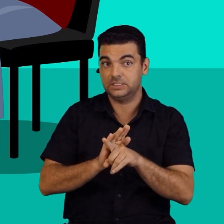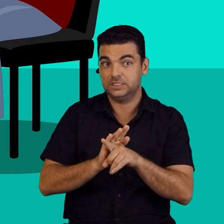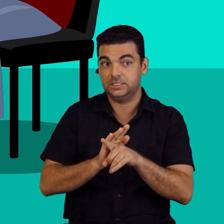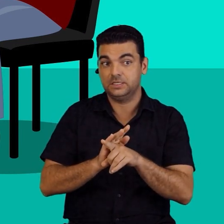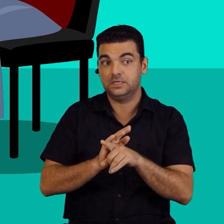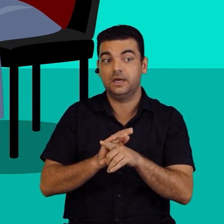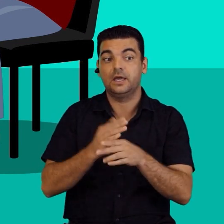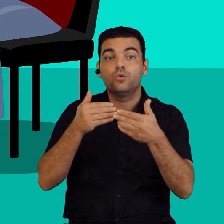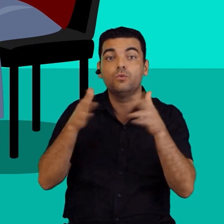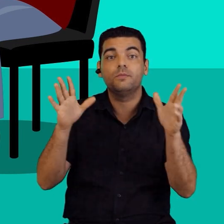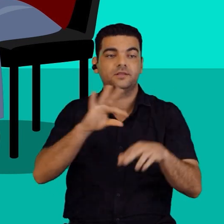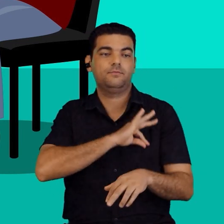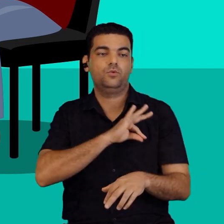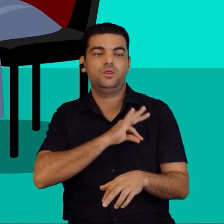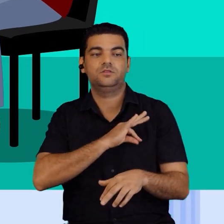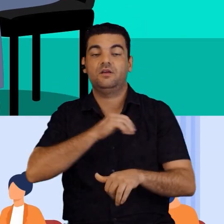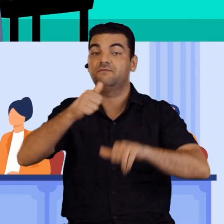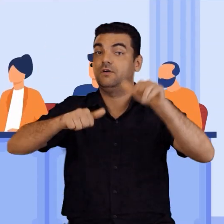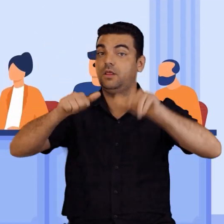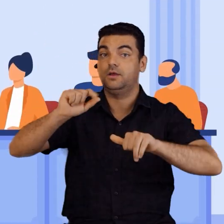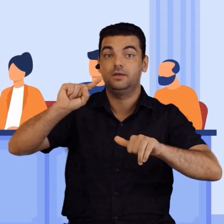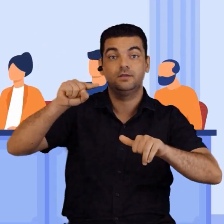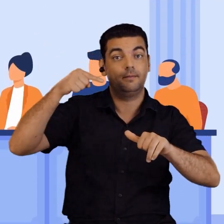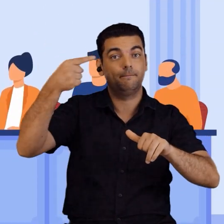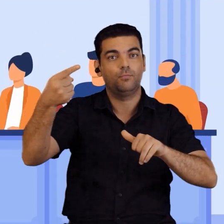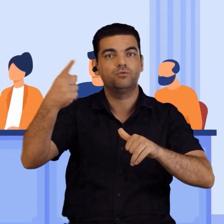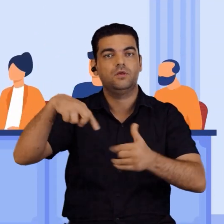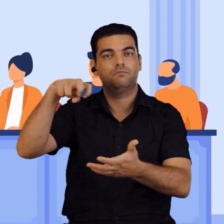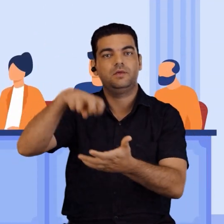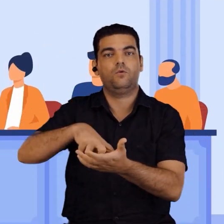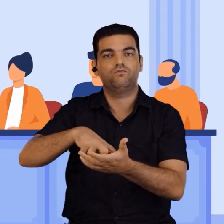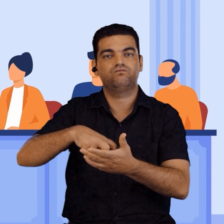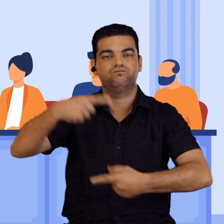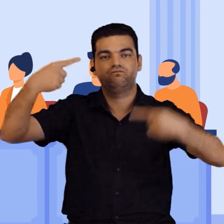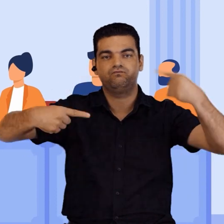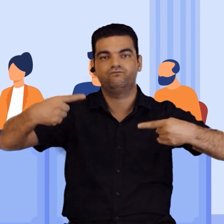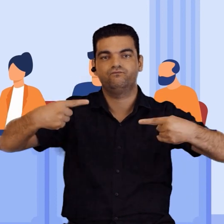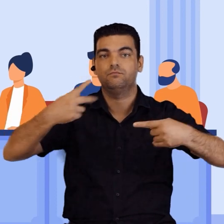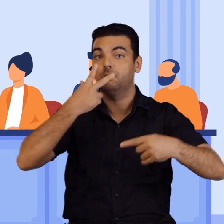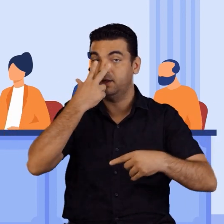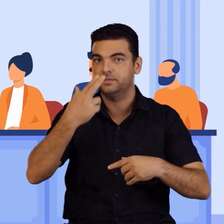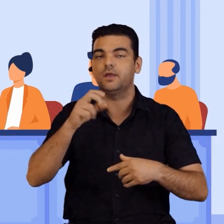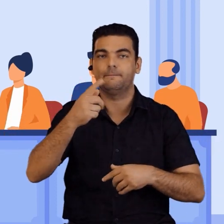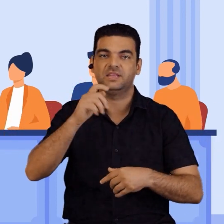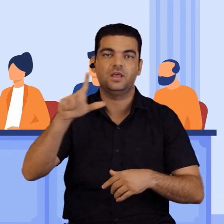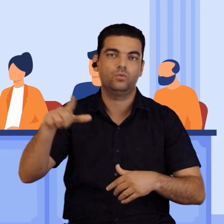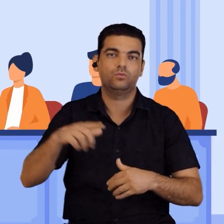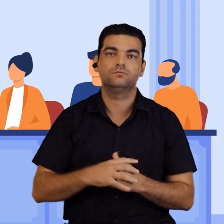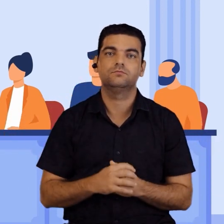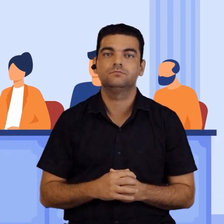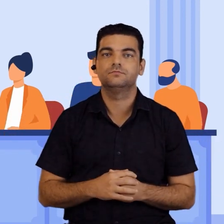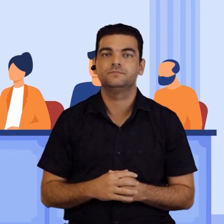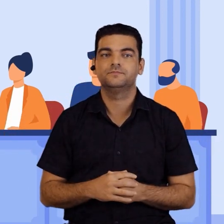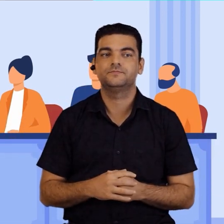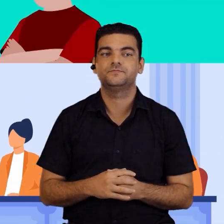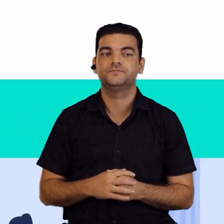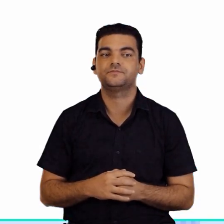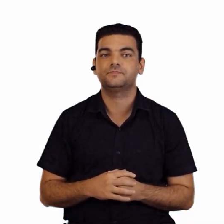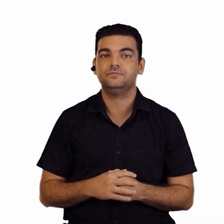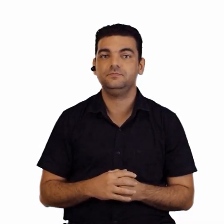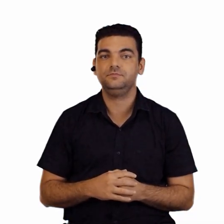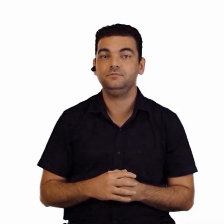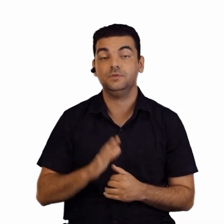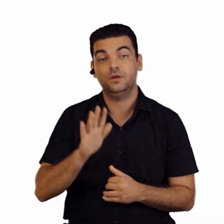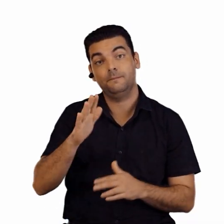mesa na conversando qual com um tramita homem. inquérito policial, Abaixo, e ilustração uma de um segunda júri. fase acusatória, a ação penal. Na tela, os